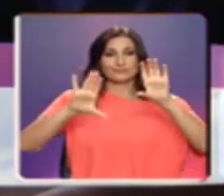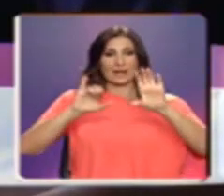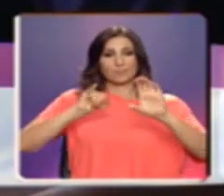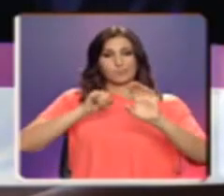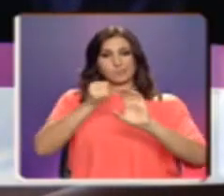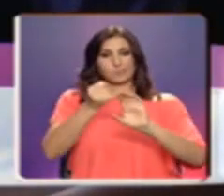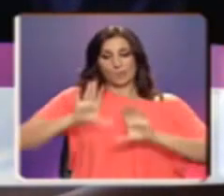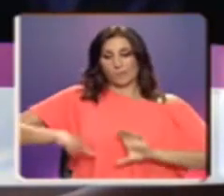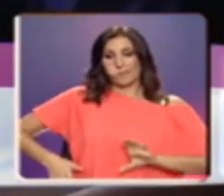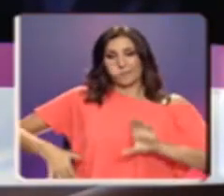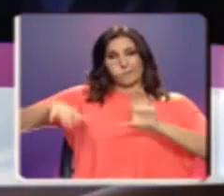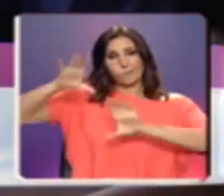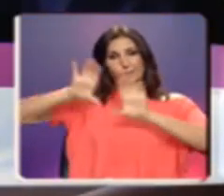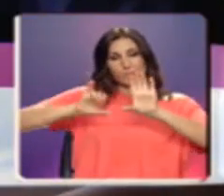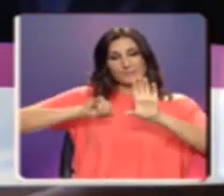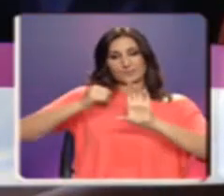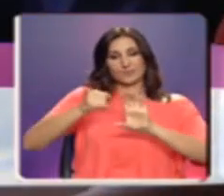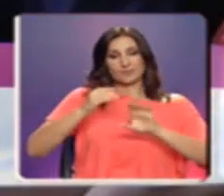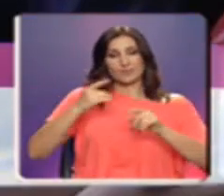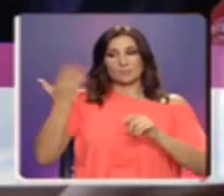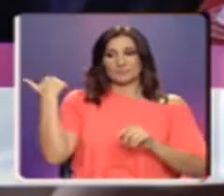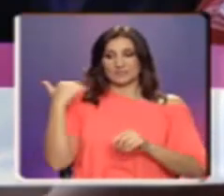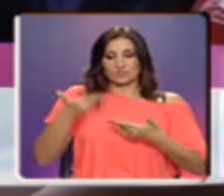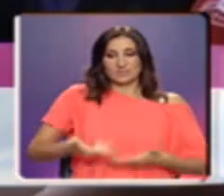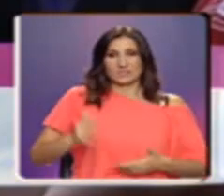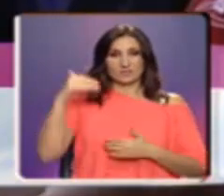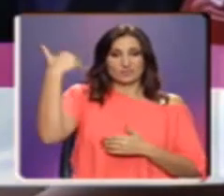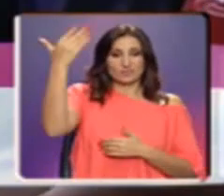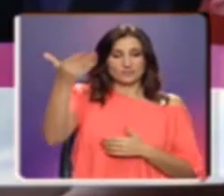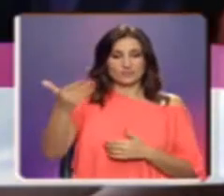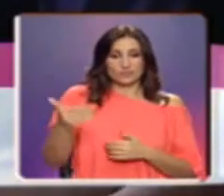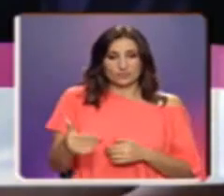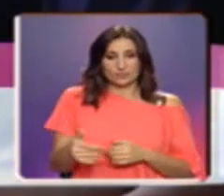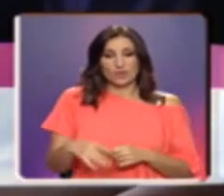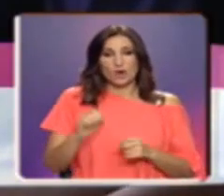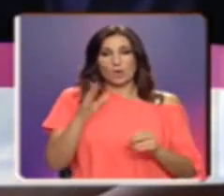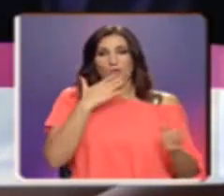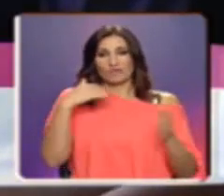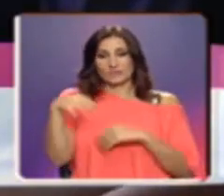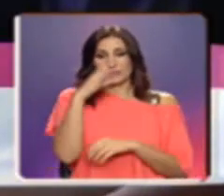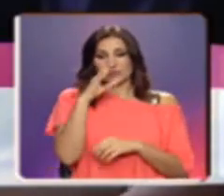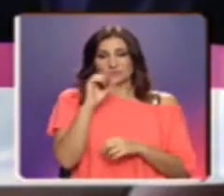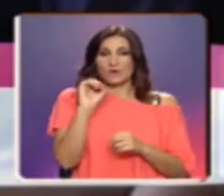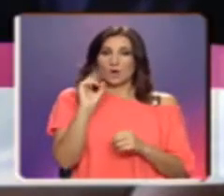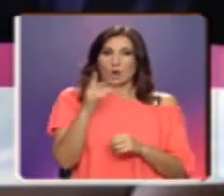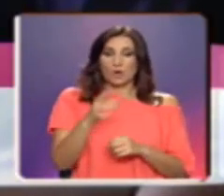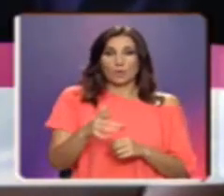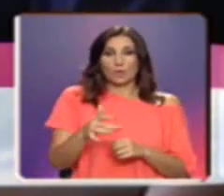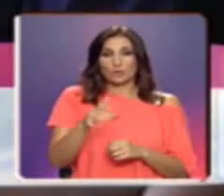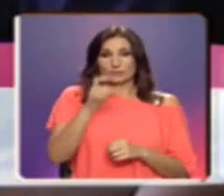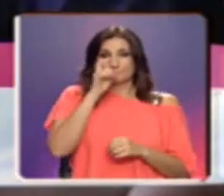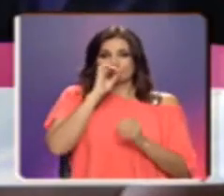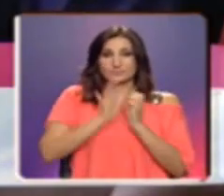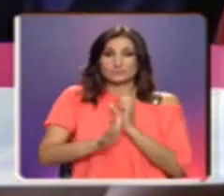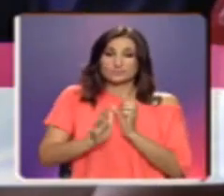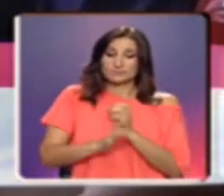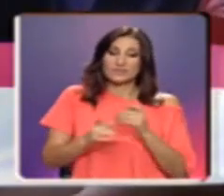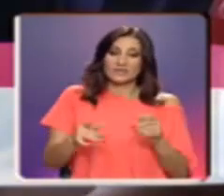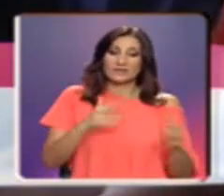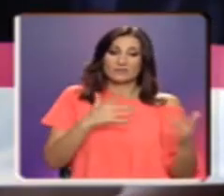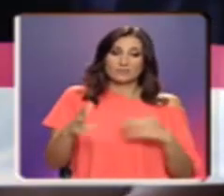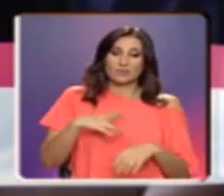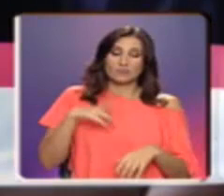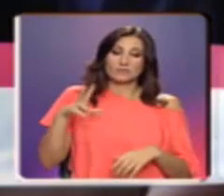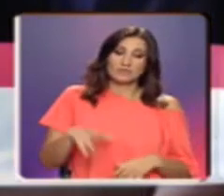funciona no passado, no presente e no futuro, só sai ou vento mal cheiroso ou trampa. E é isso que o futebol